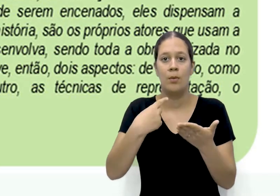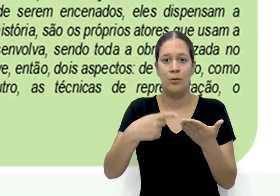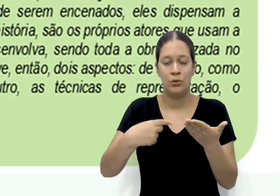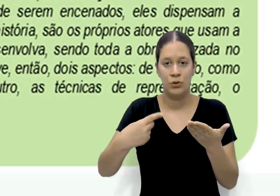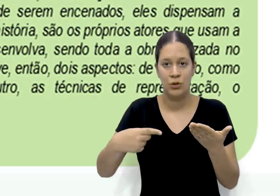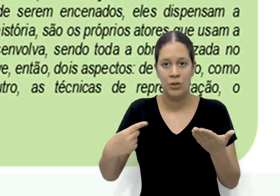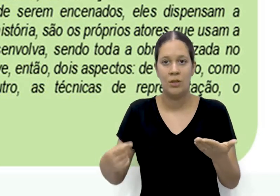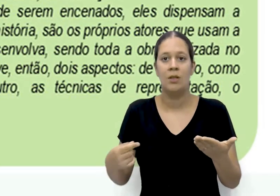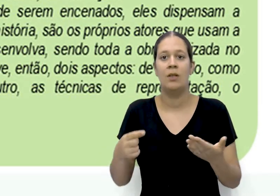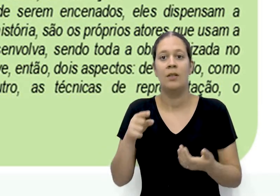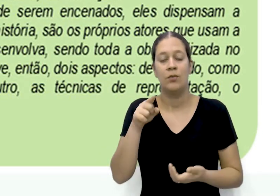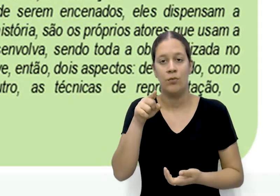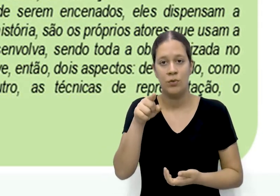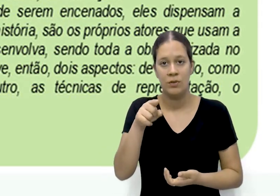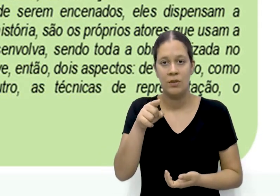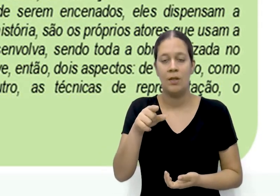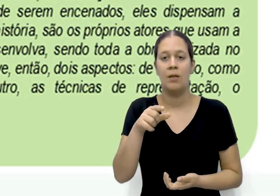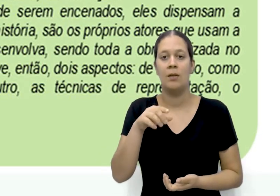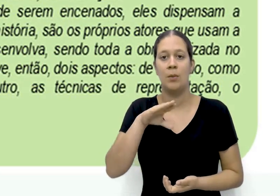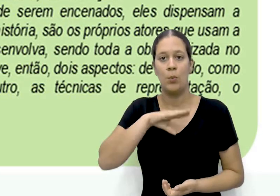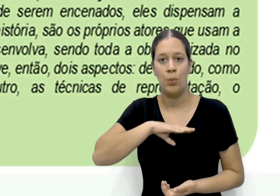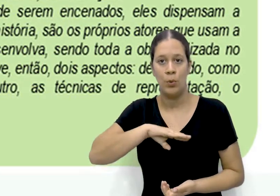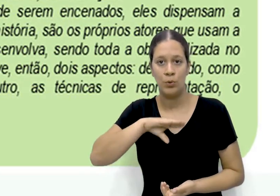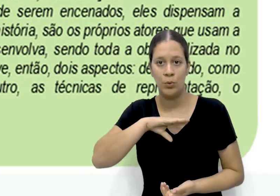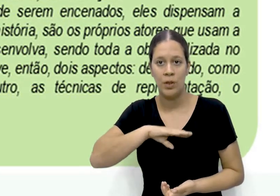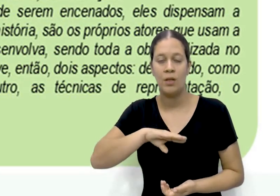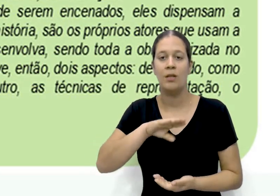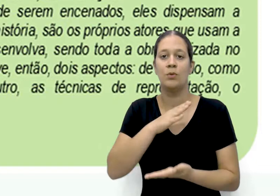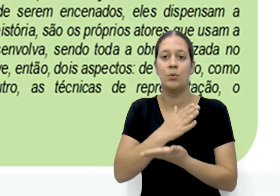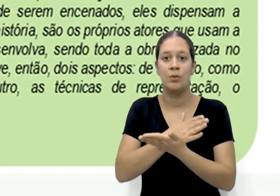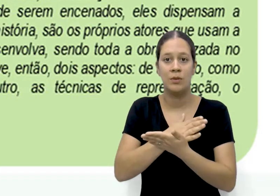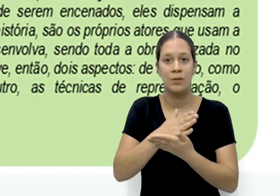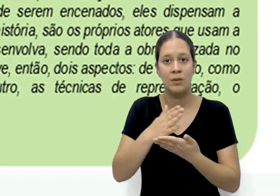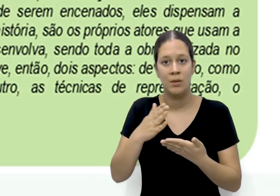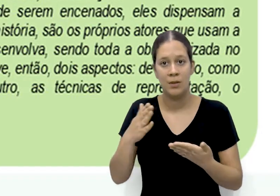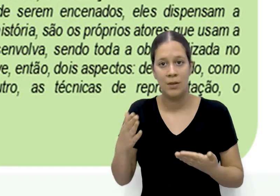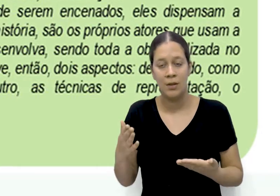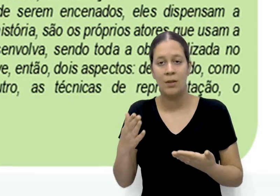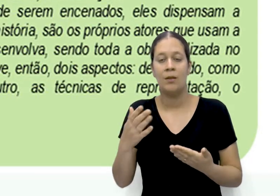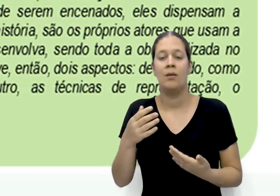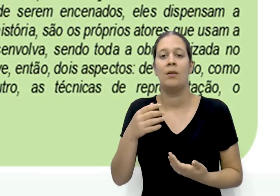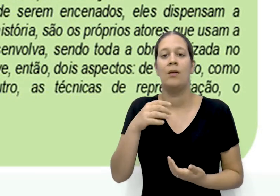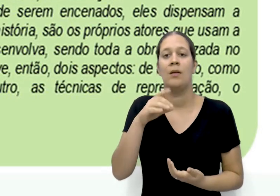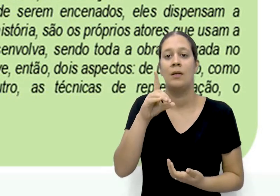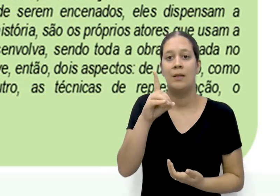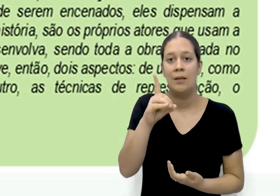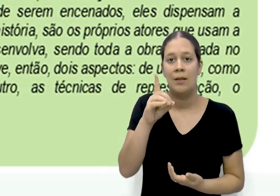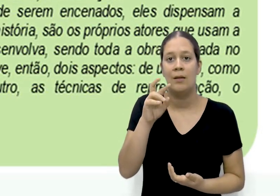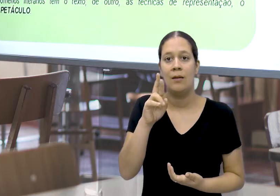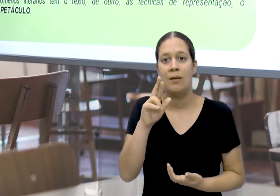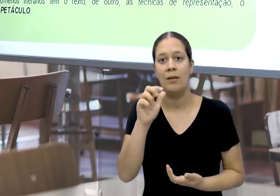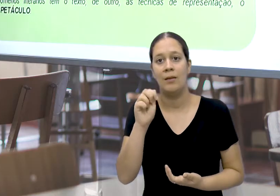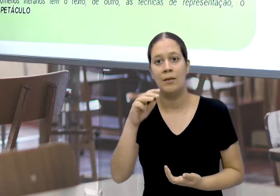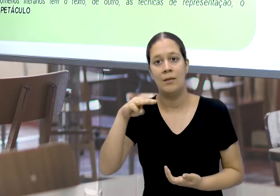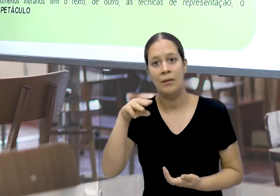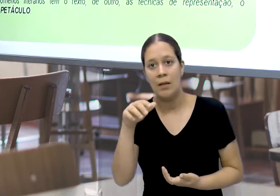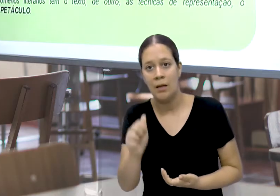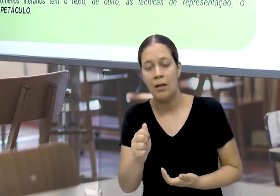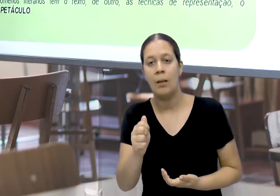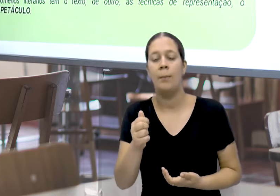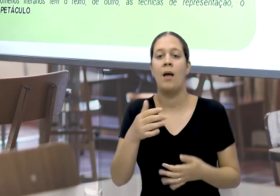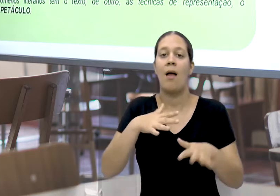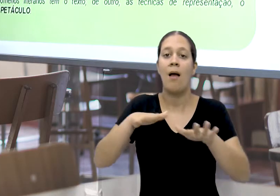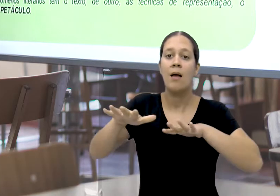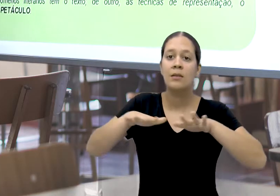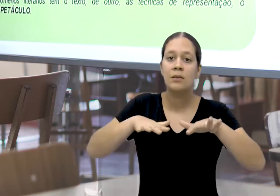o conjunto de obras literárias que apresentam a imitação de ações. Olha aí, um conjunto de obras